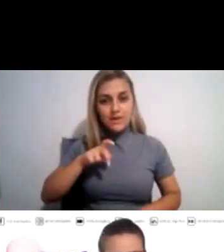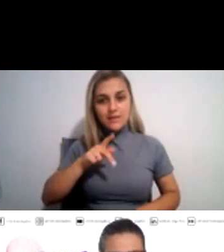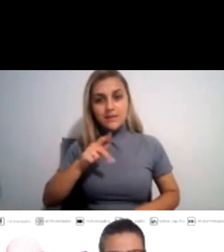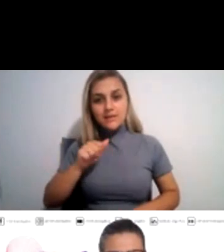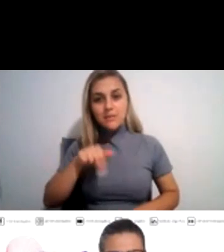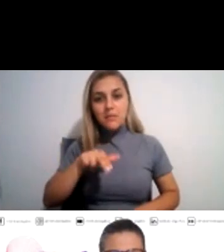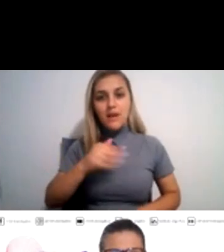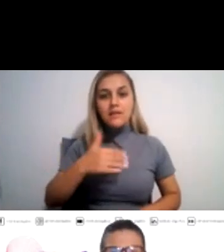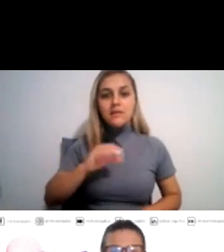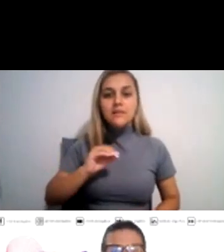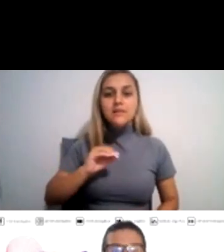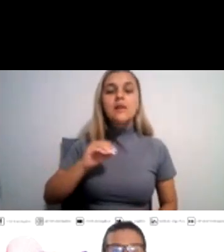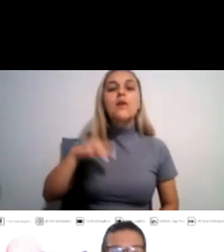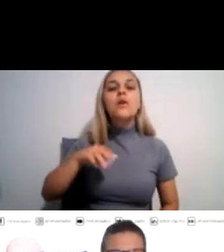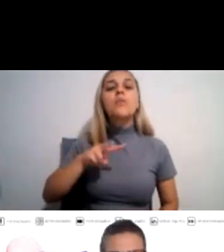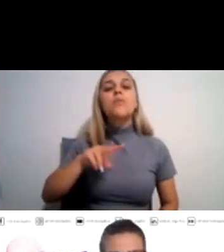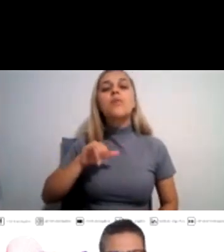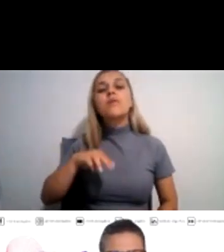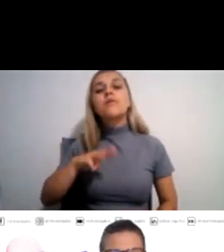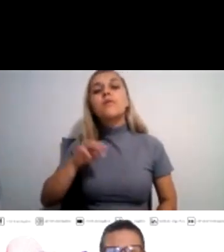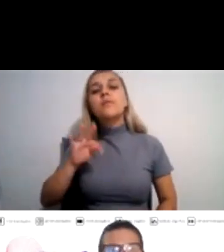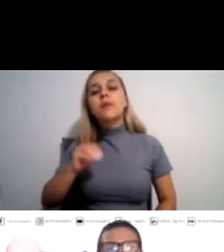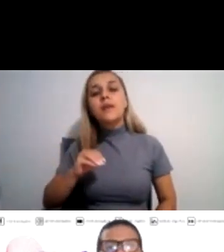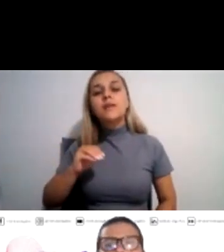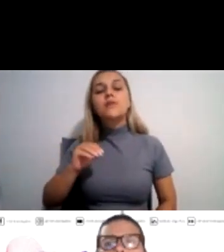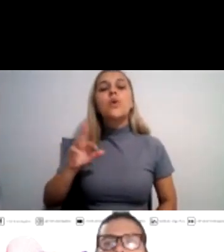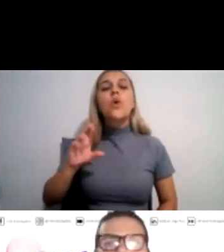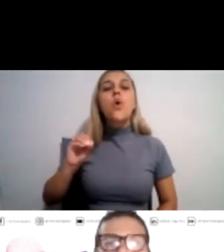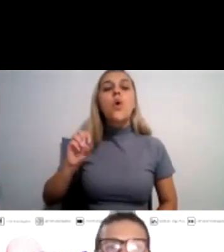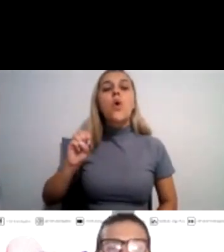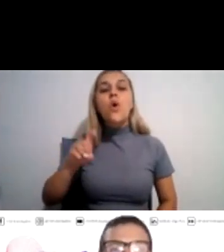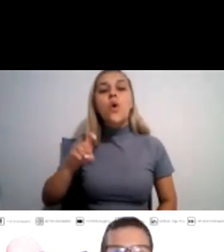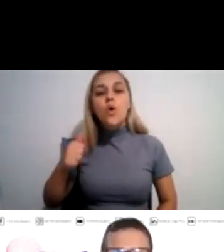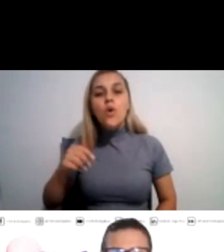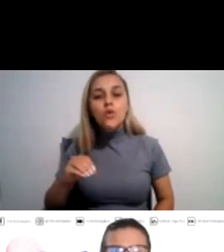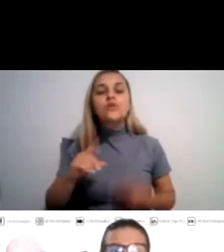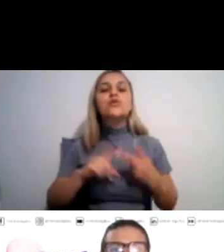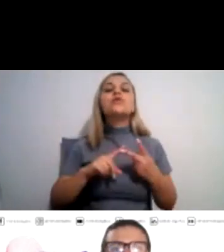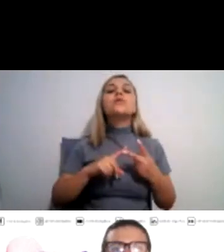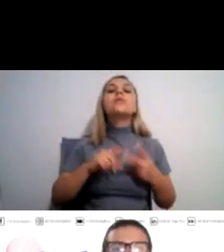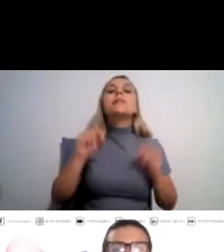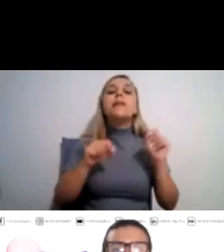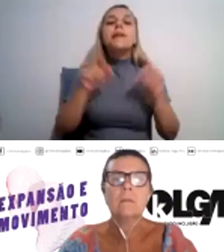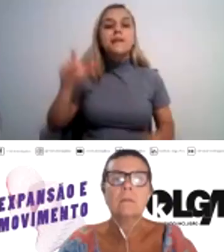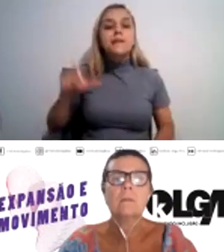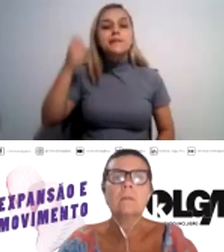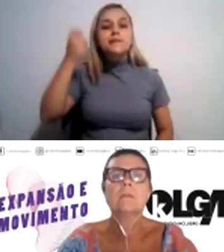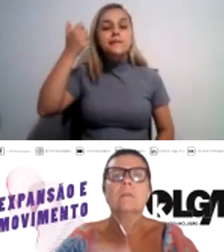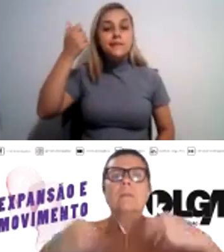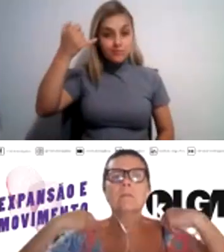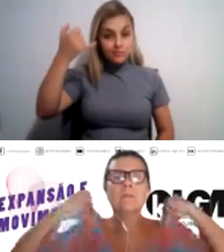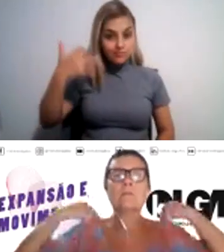Deixa eu ver quem mais que eu vou fazer. A Márcia é uma mulher branca, de pele clara, com cabelos